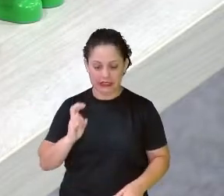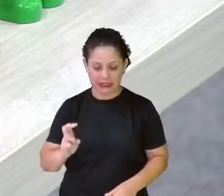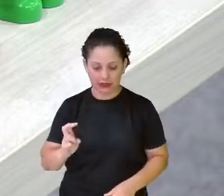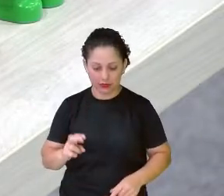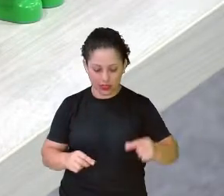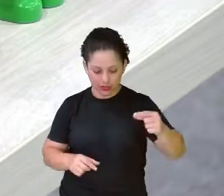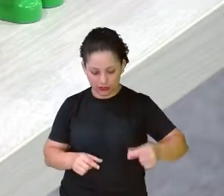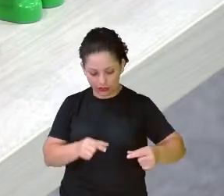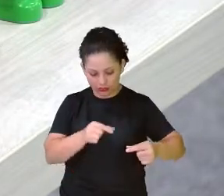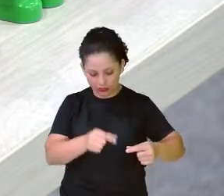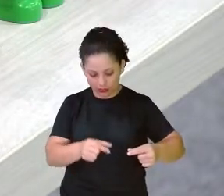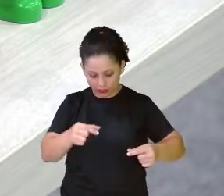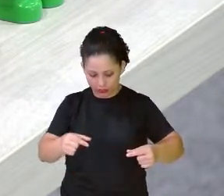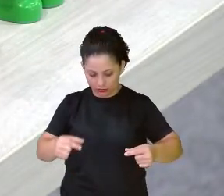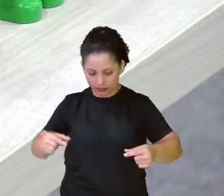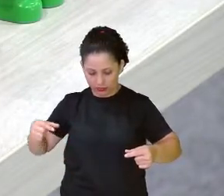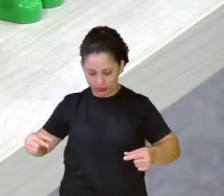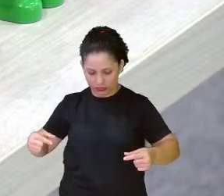5